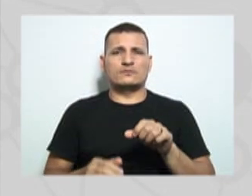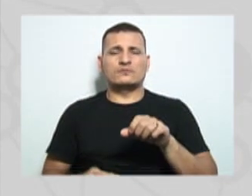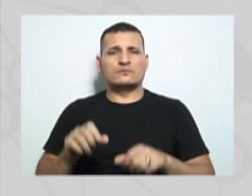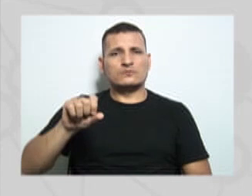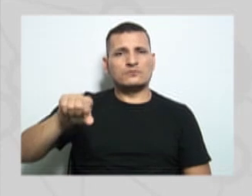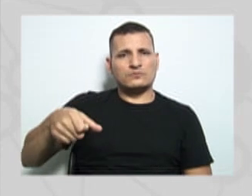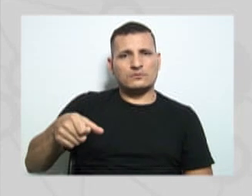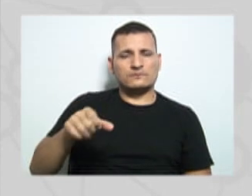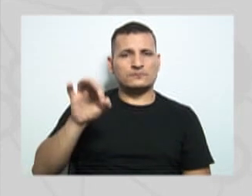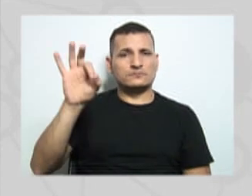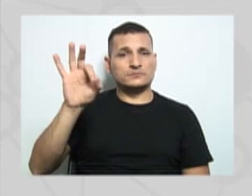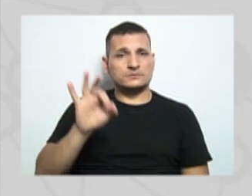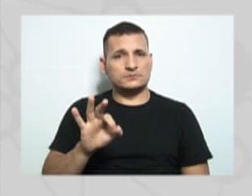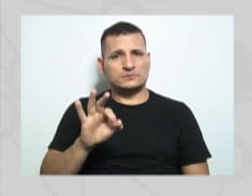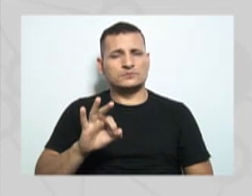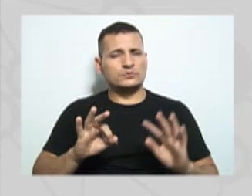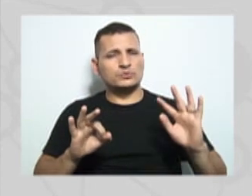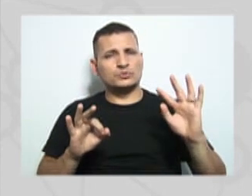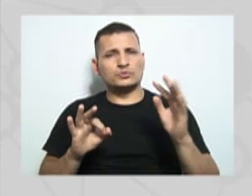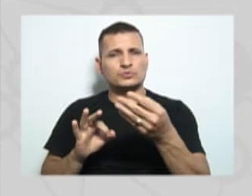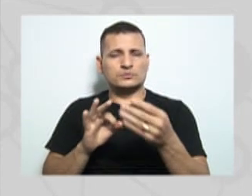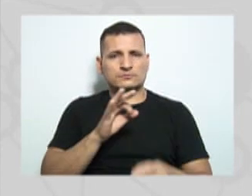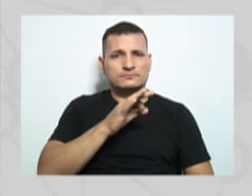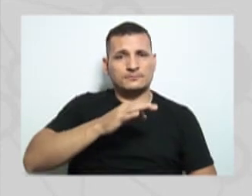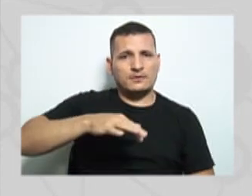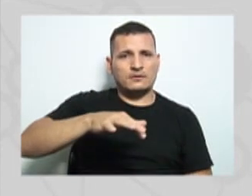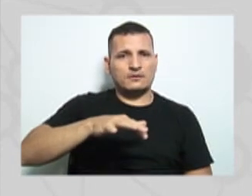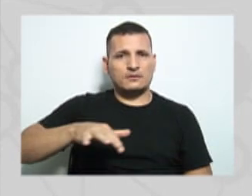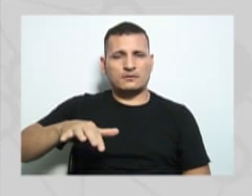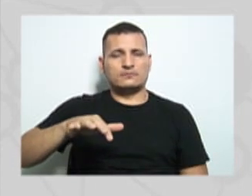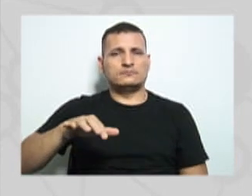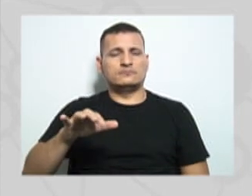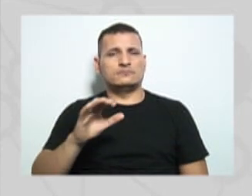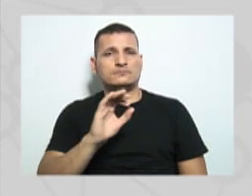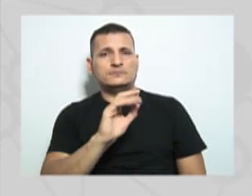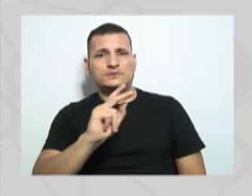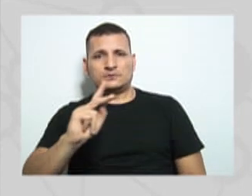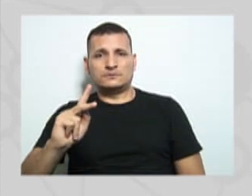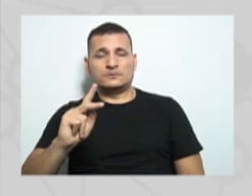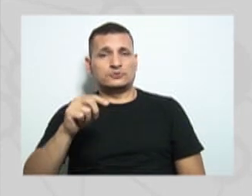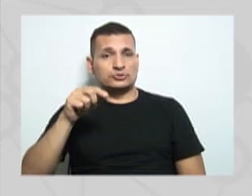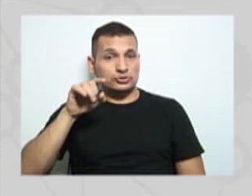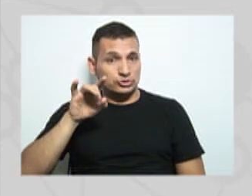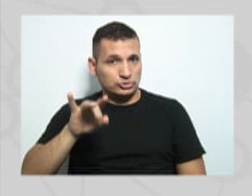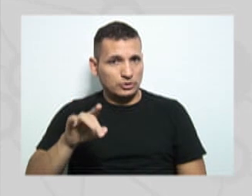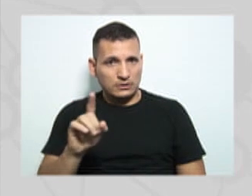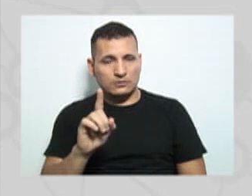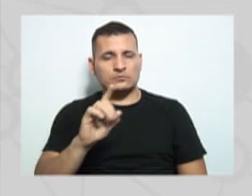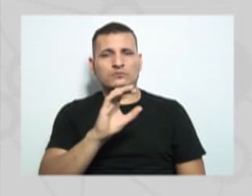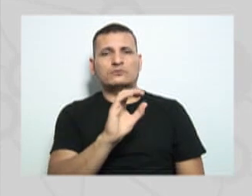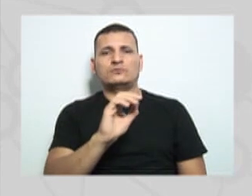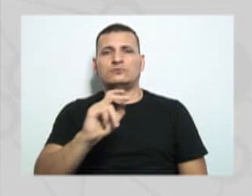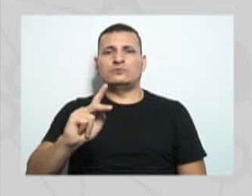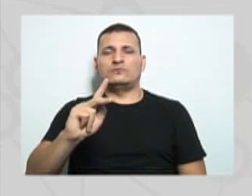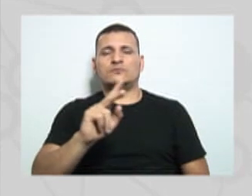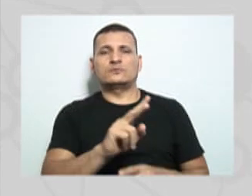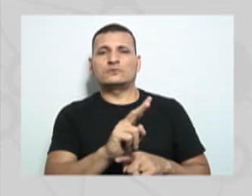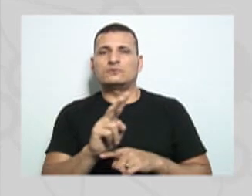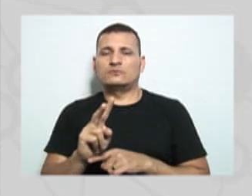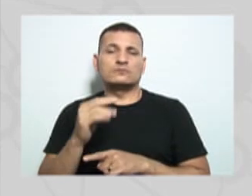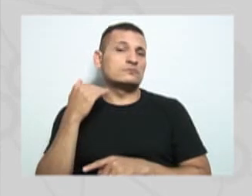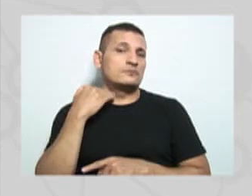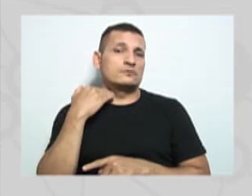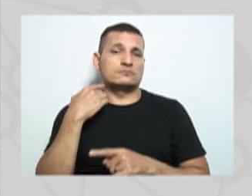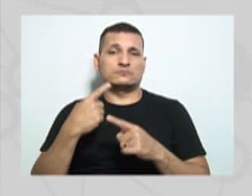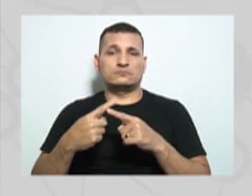9% para todos os ramos de cooperativa, exceto as cooperativas de crédito, que é aquela que é totalmente